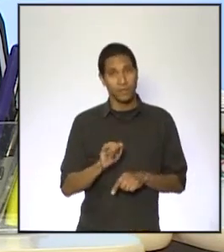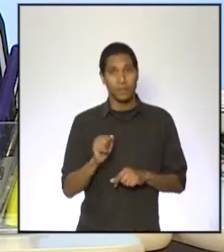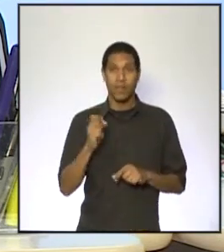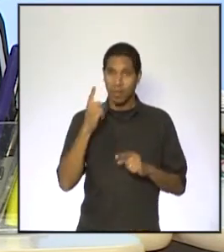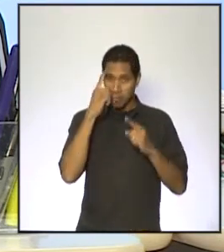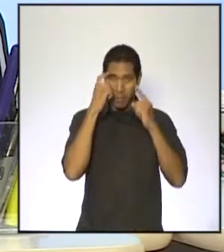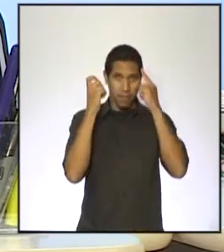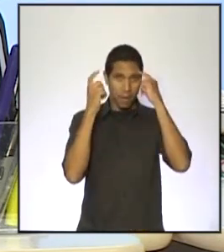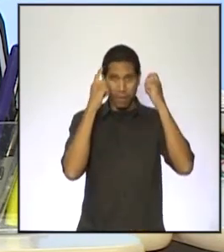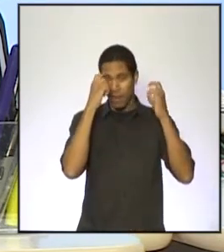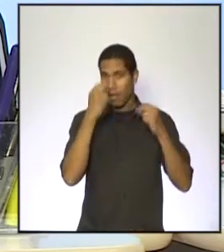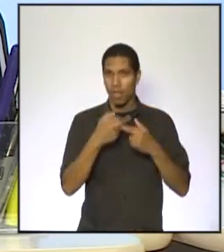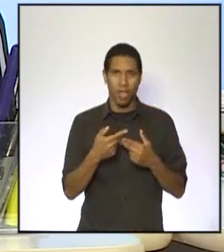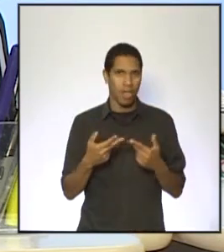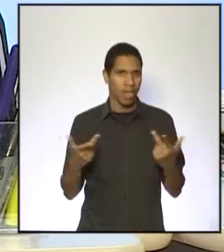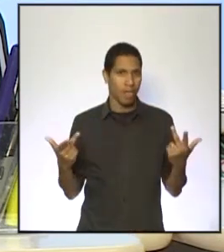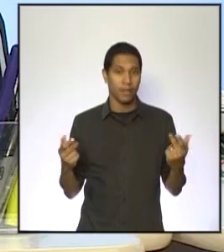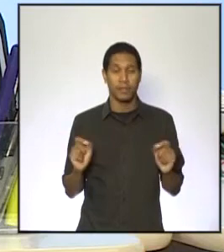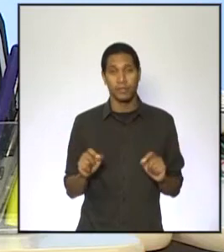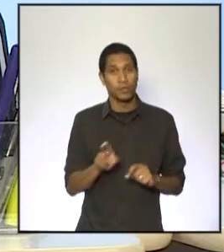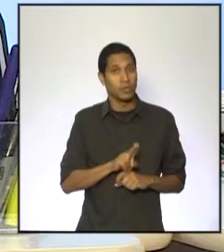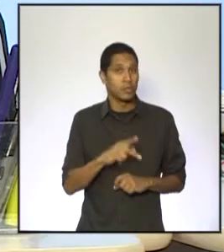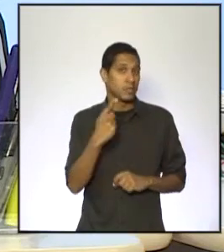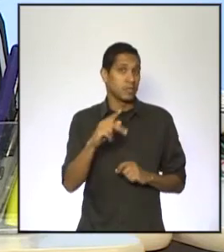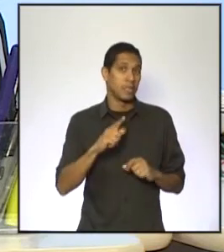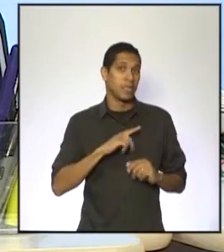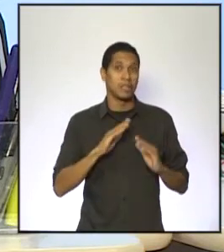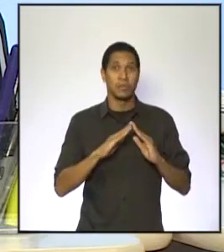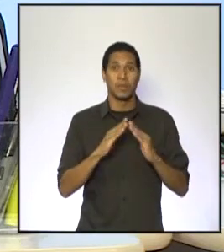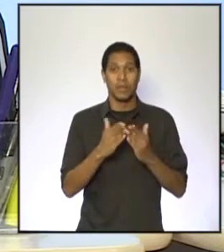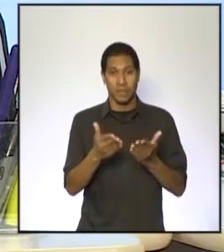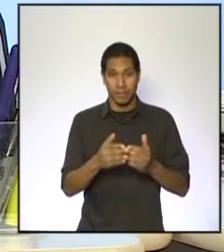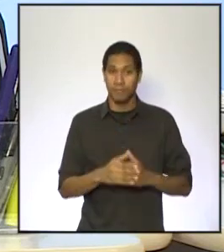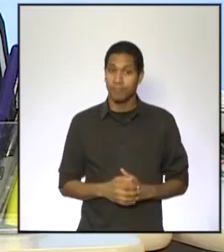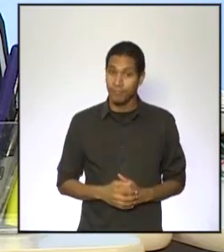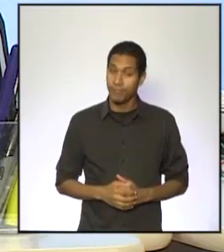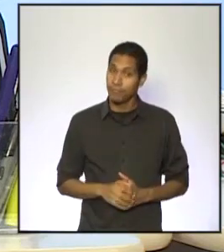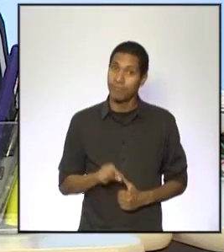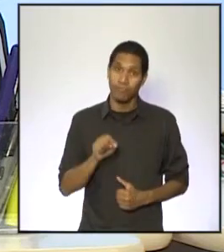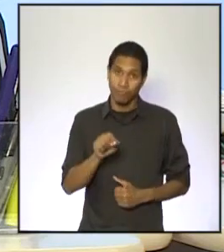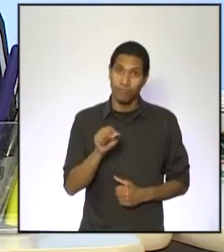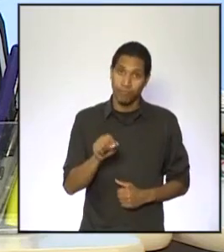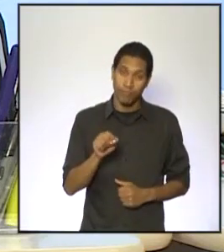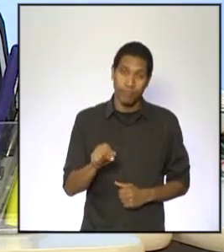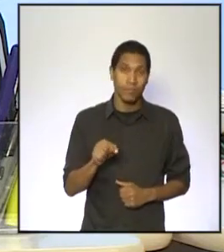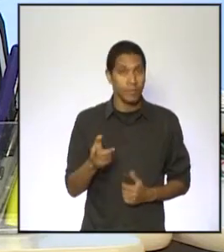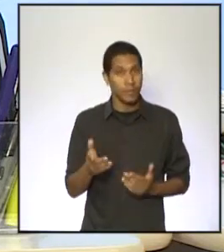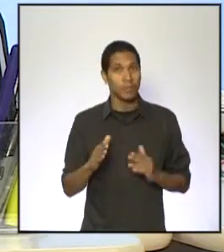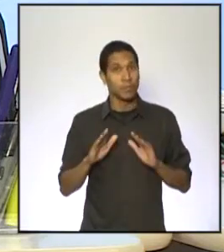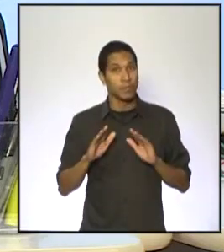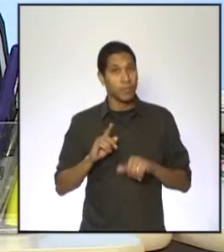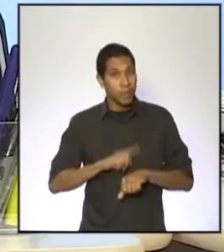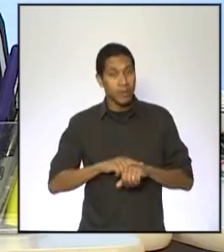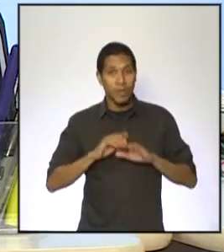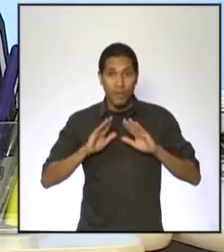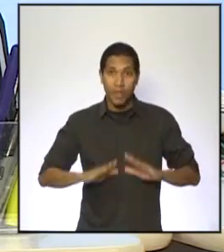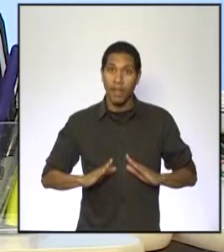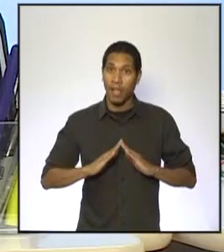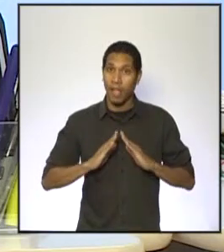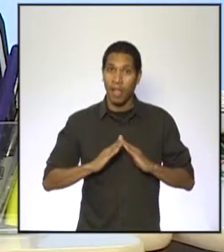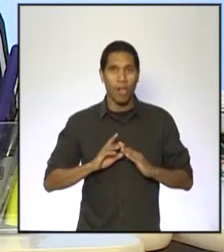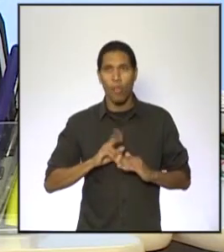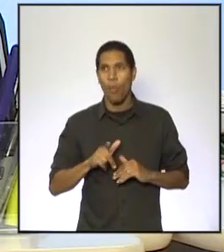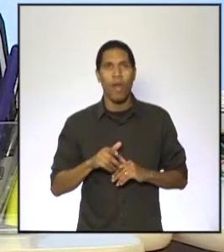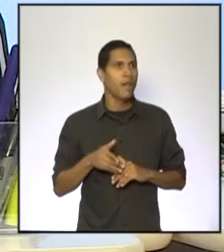aqui, utilizando o que você tem aí na sua casa. Lembre-se, esse é o momento para ficar em casa. Nada de